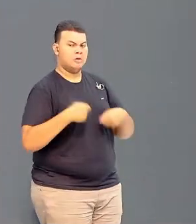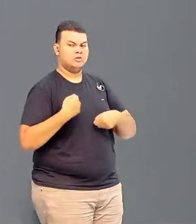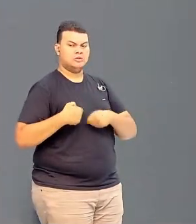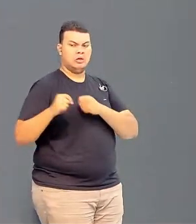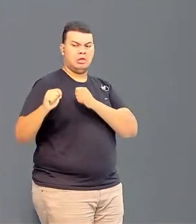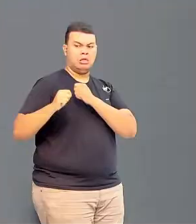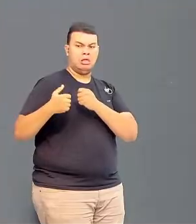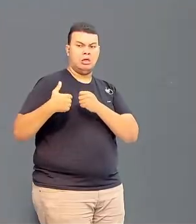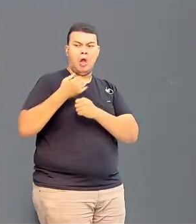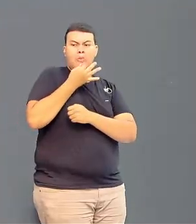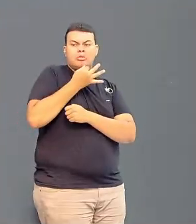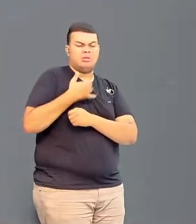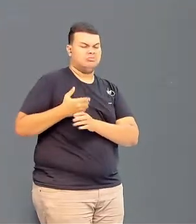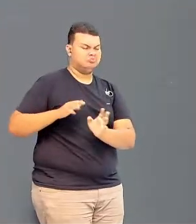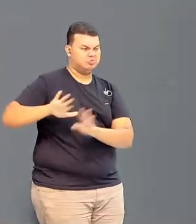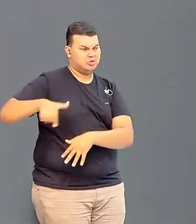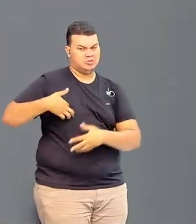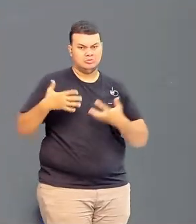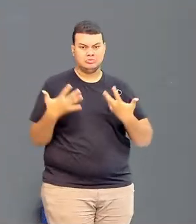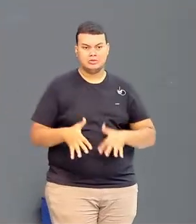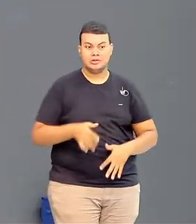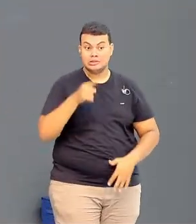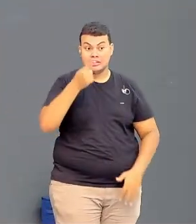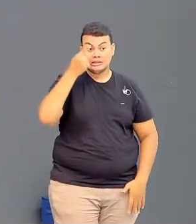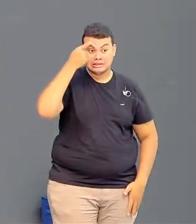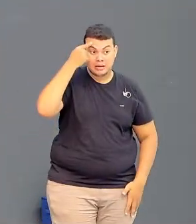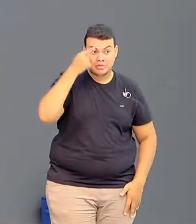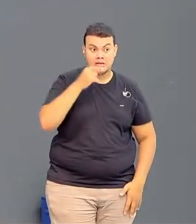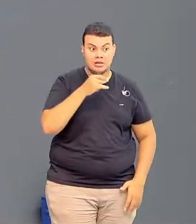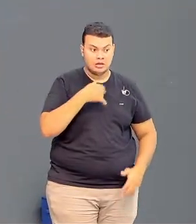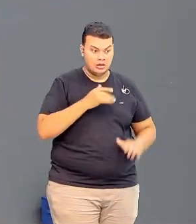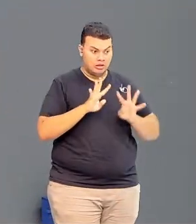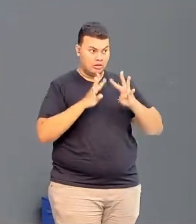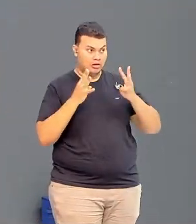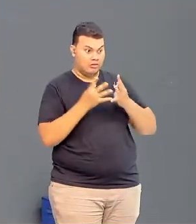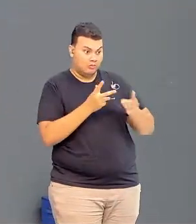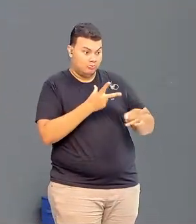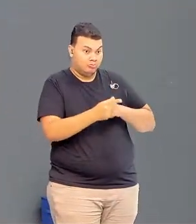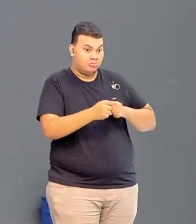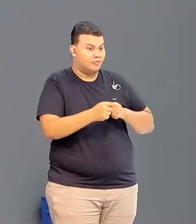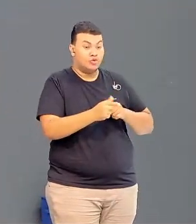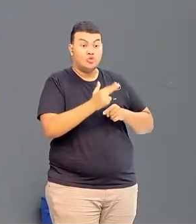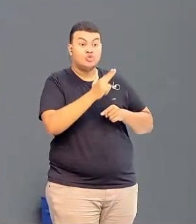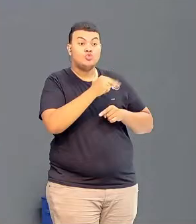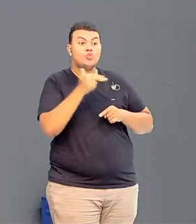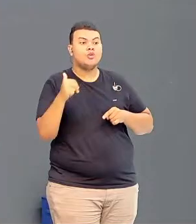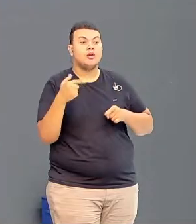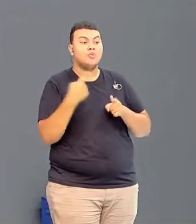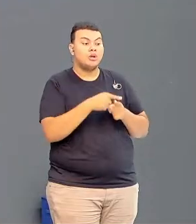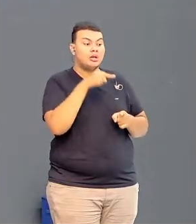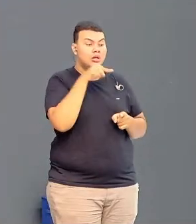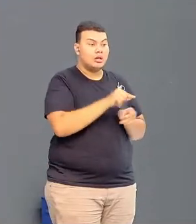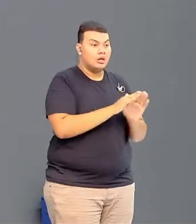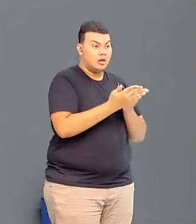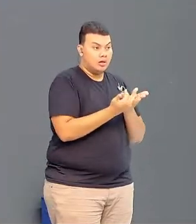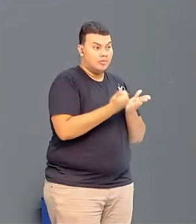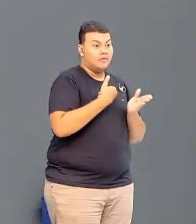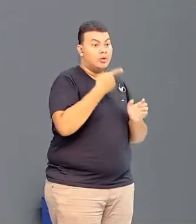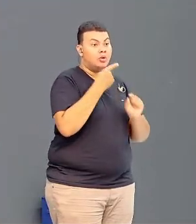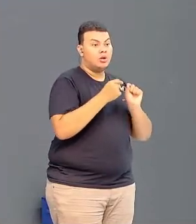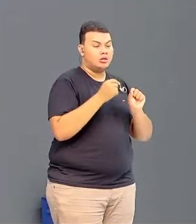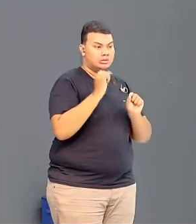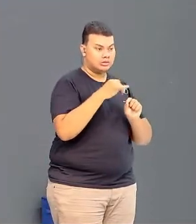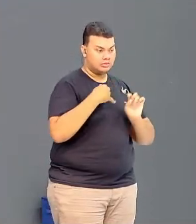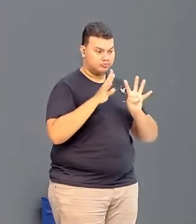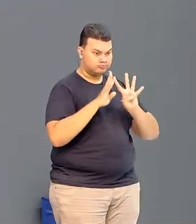de jeito nenhum. Sabe quando é que essa fortaleza será vencida? Nunca. Porque a palavra diz que para destruir fortaleza,